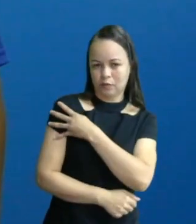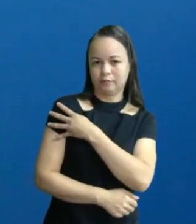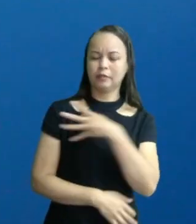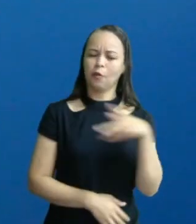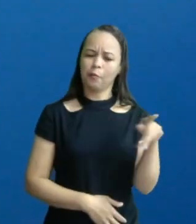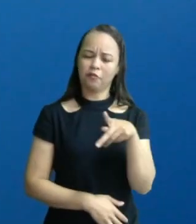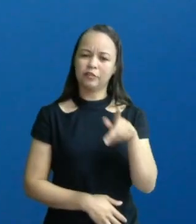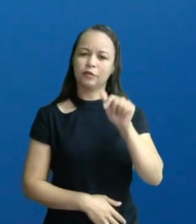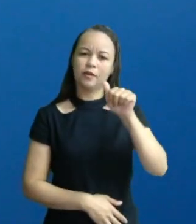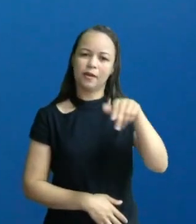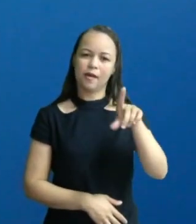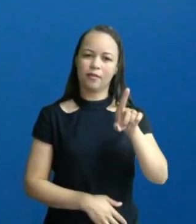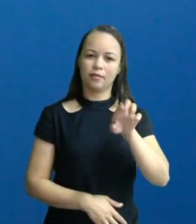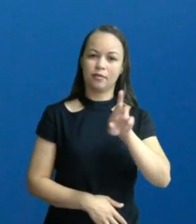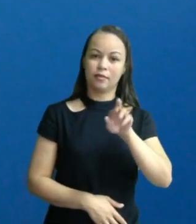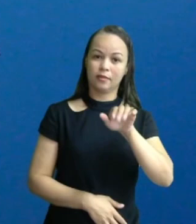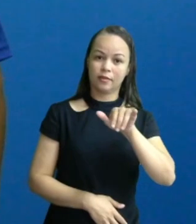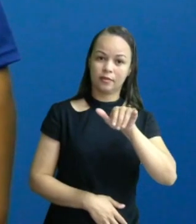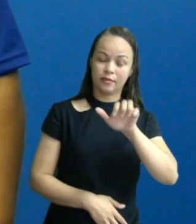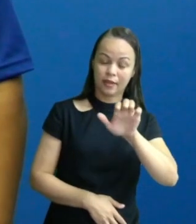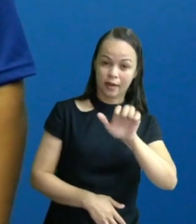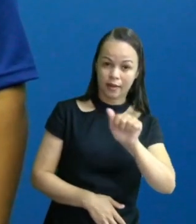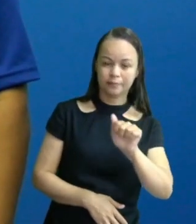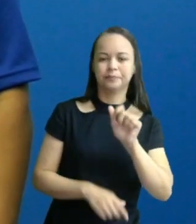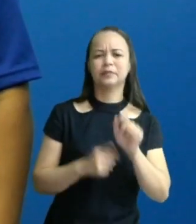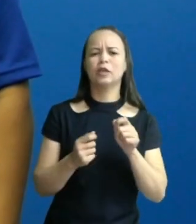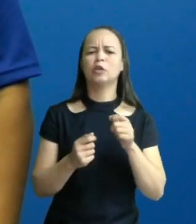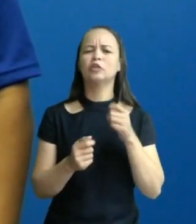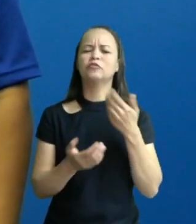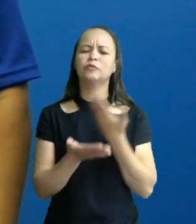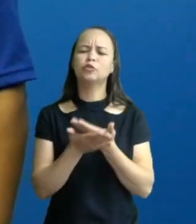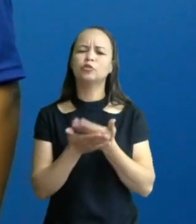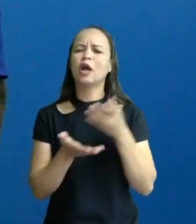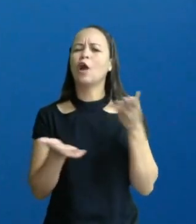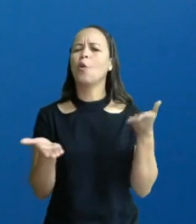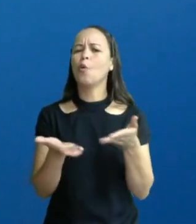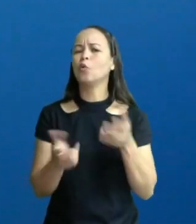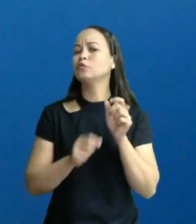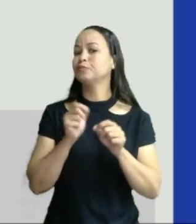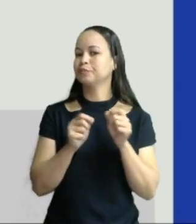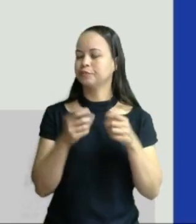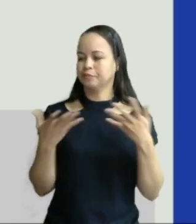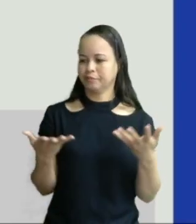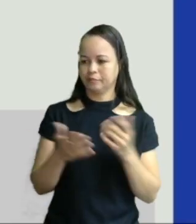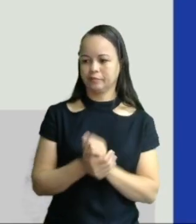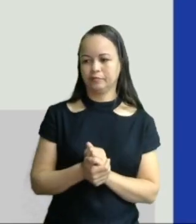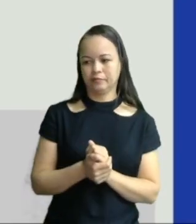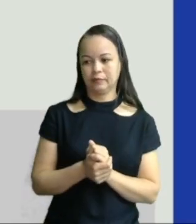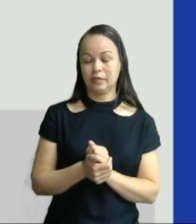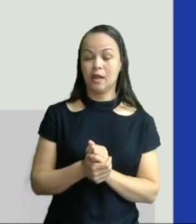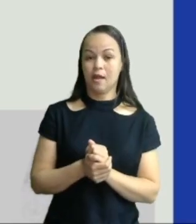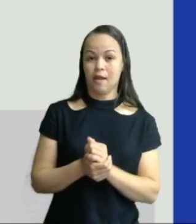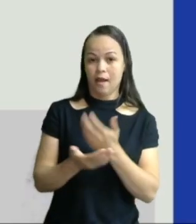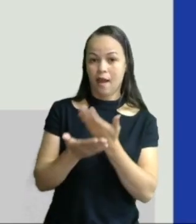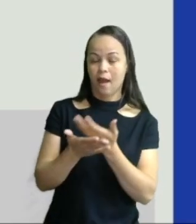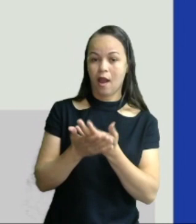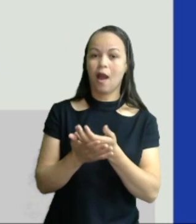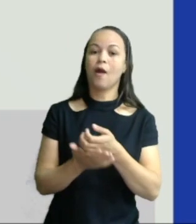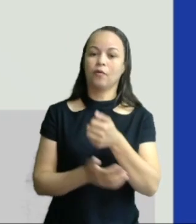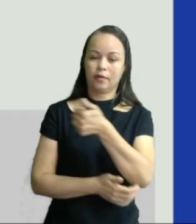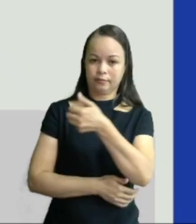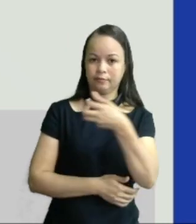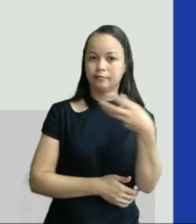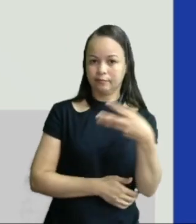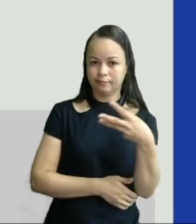a professora Andréia. E o que é que nós vamos estudar hoje? Vamos ver? A aula é a 13ª,